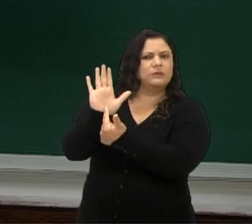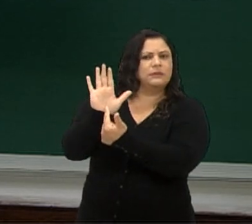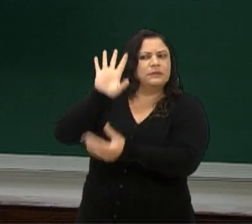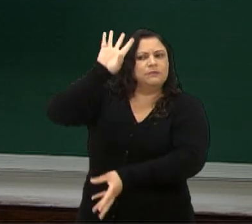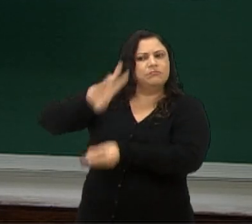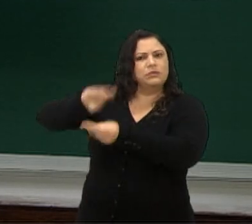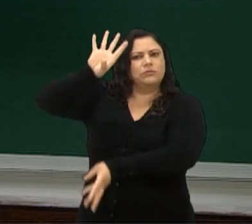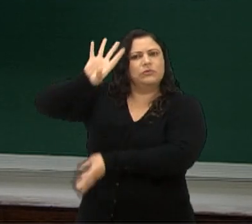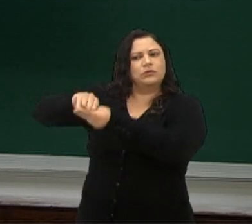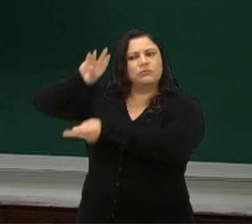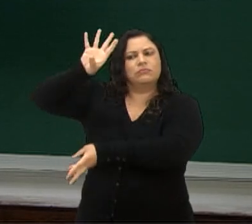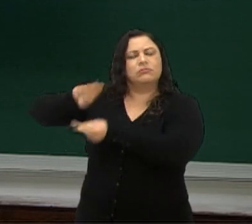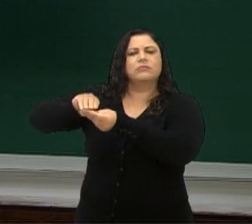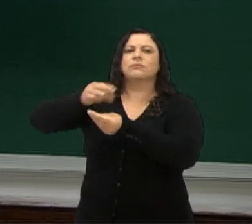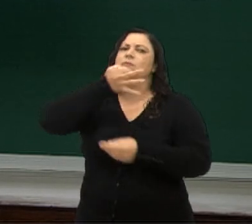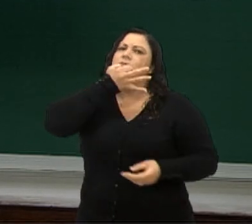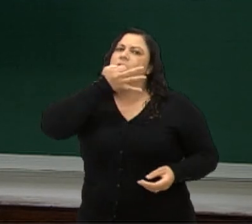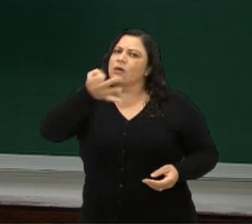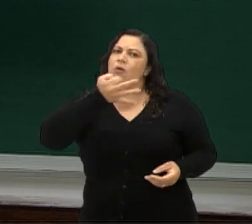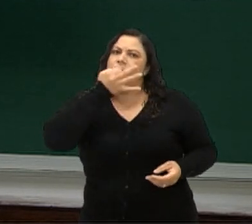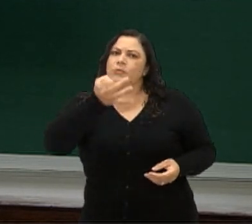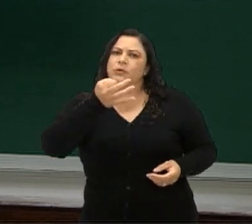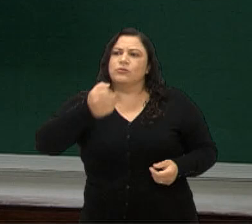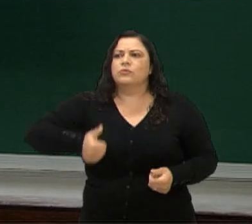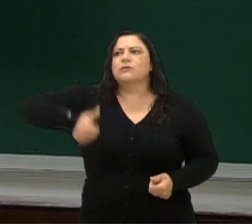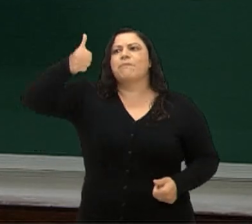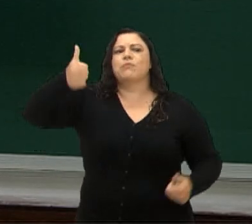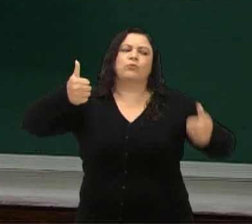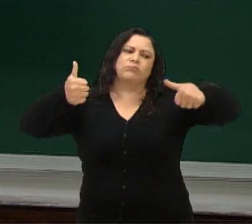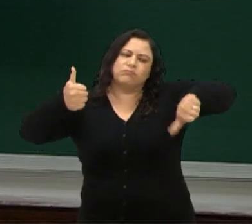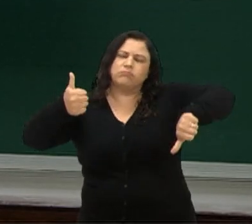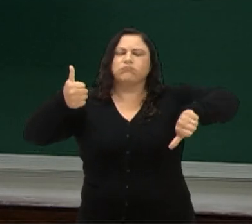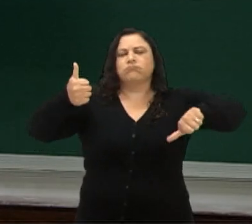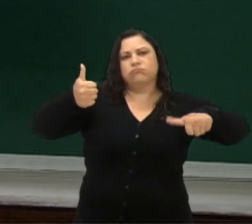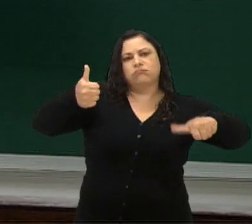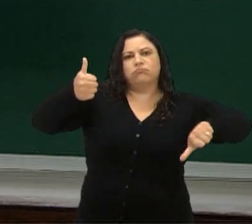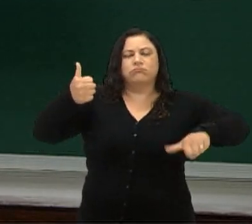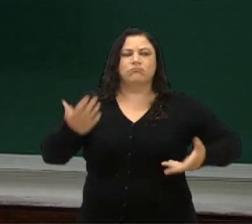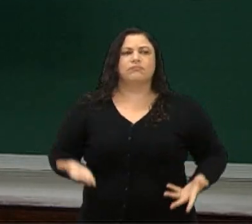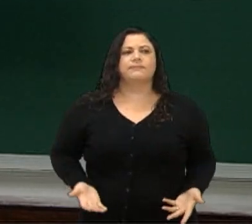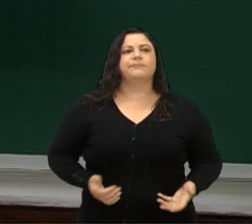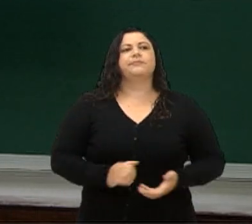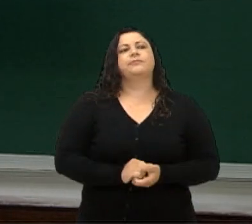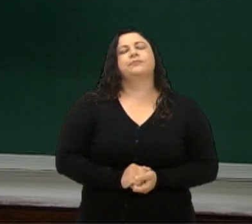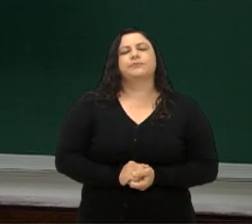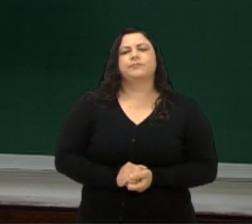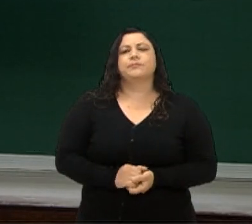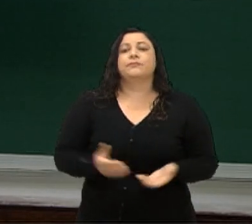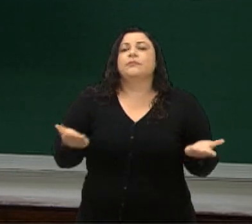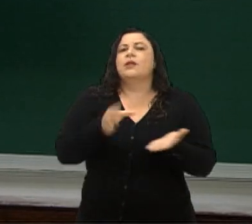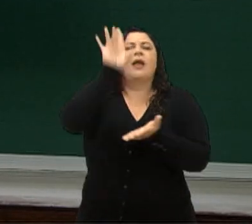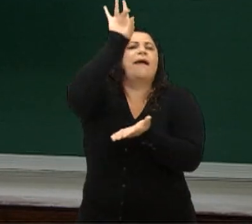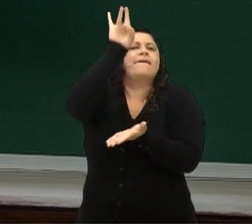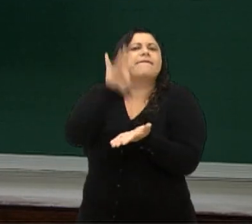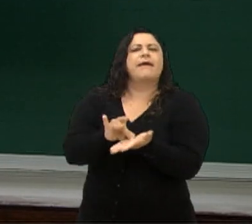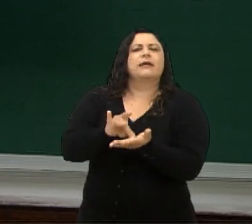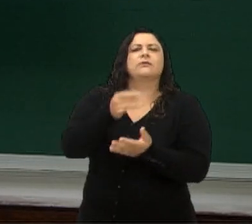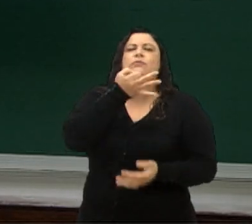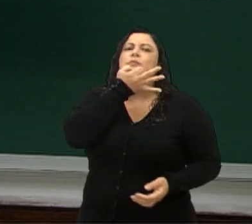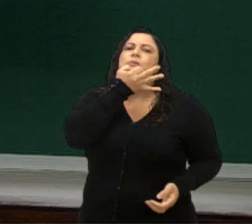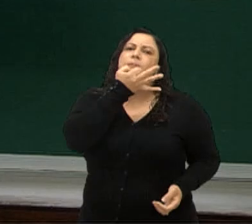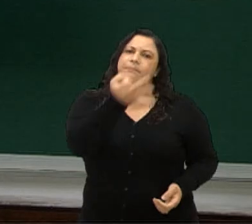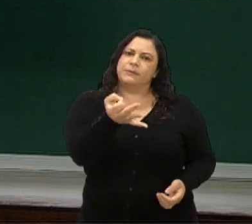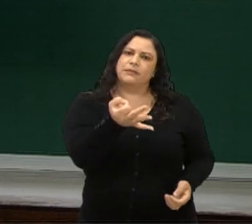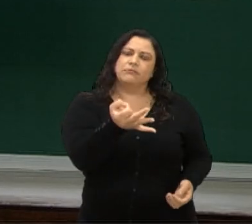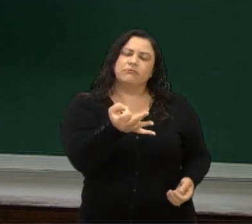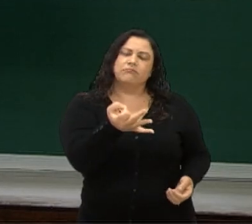opina, dá a opinião dele, como é o filme, se é bom, se é ruim, ok? Vamos, para nós entendermos o que é fato e opinião, já que nós falamos da